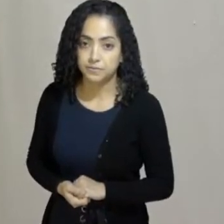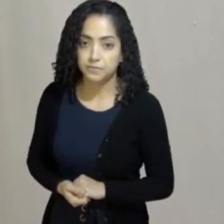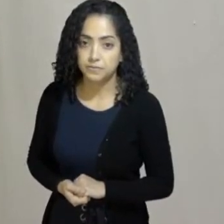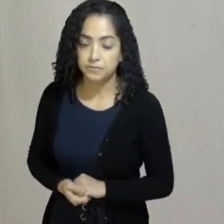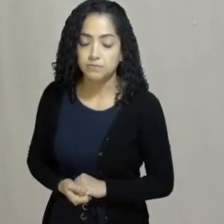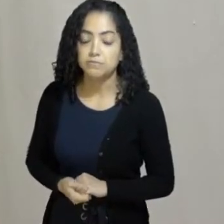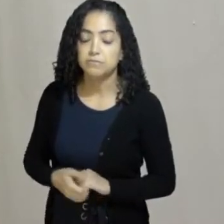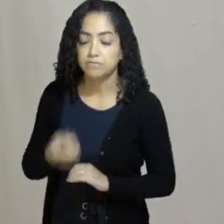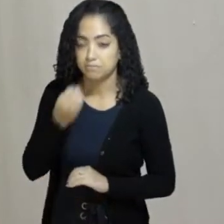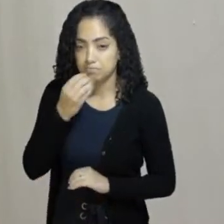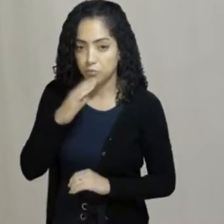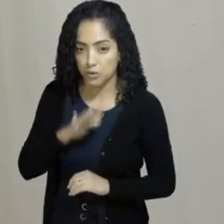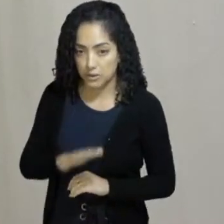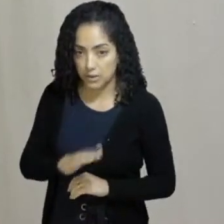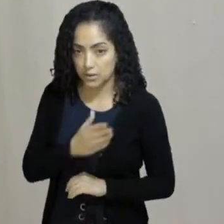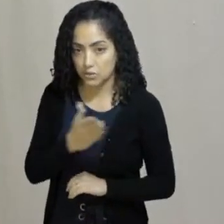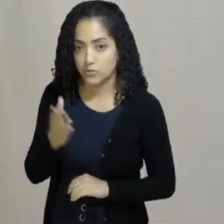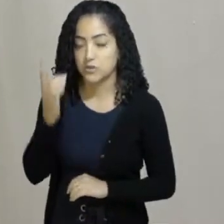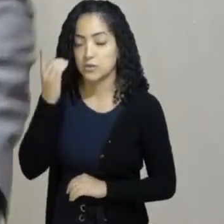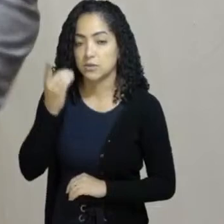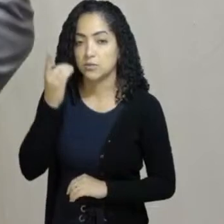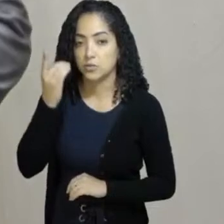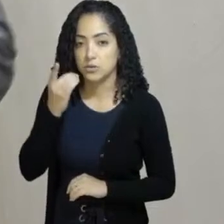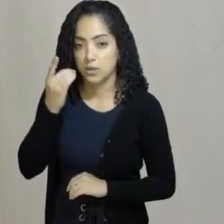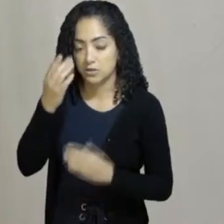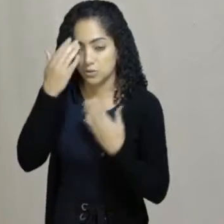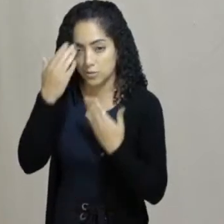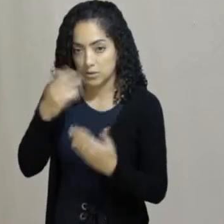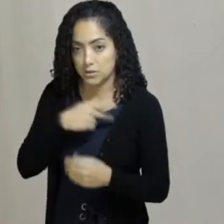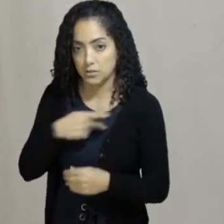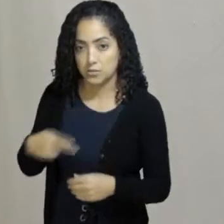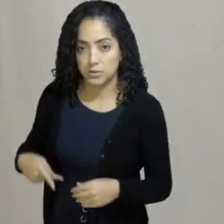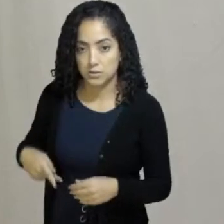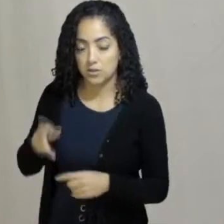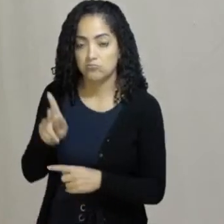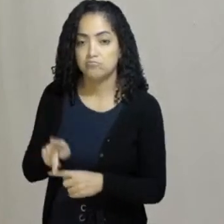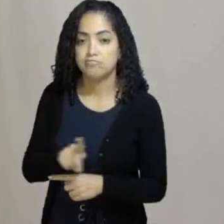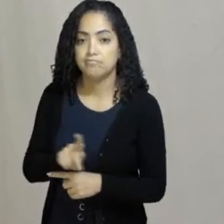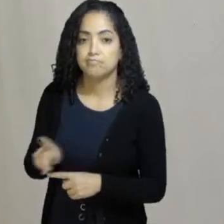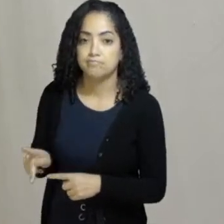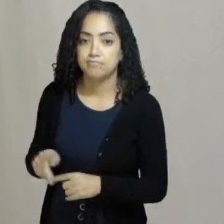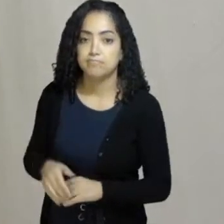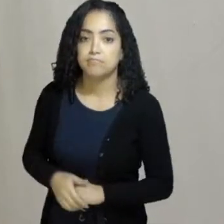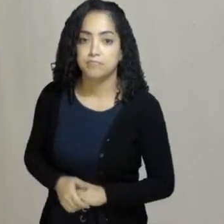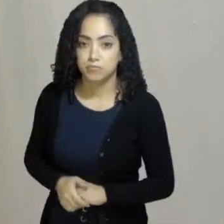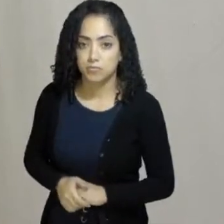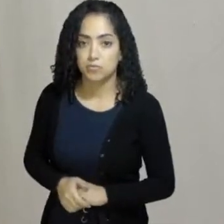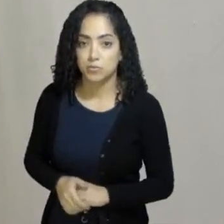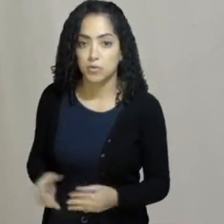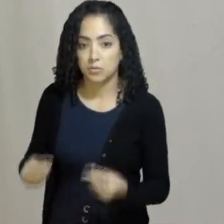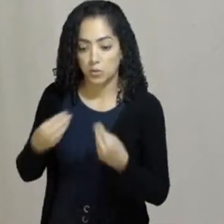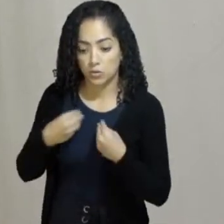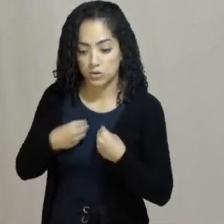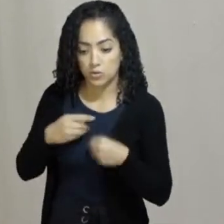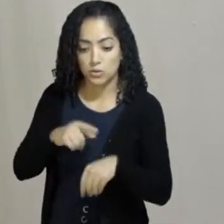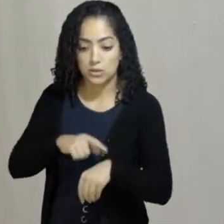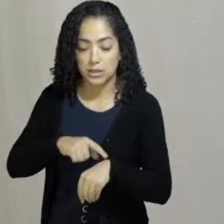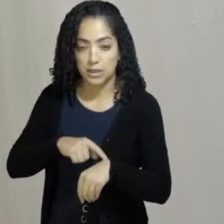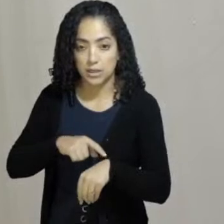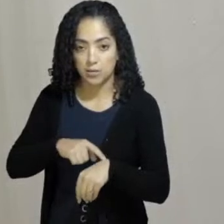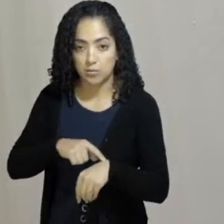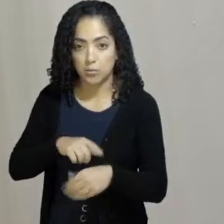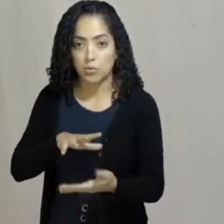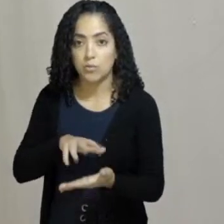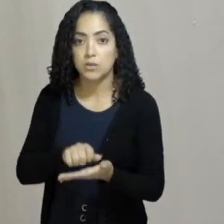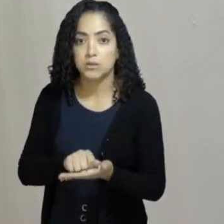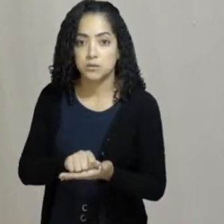muito boa tarde senhores deputados obrigado ao presidente de exercício Padre Pedro Baldo de cera que me concedeu o tempo da palavra ali em inscrição